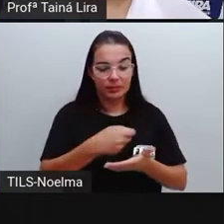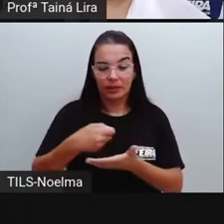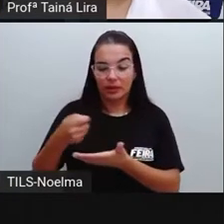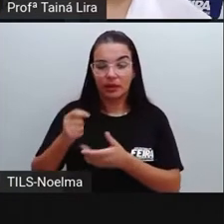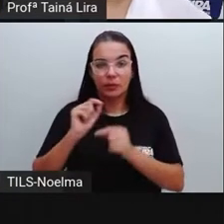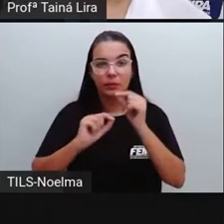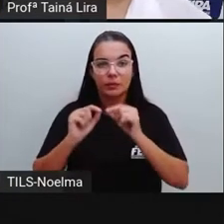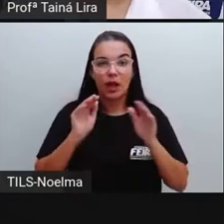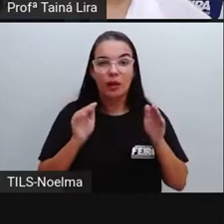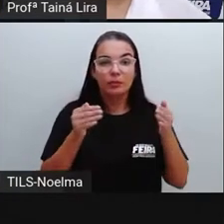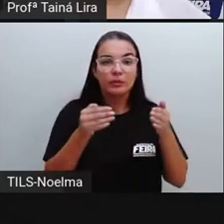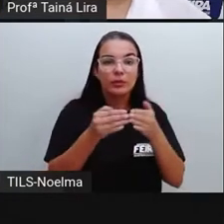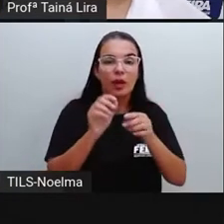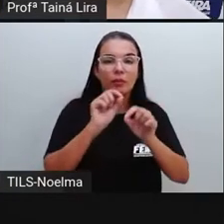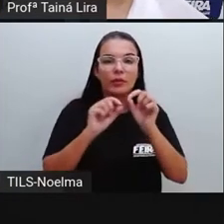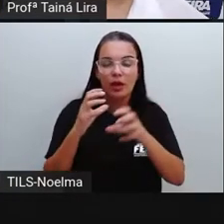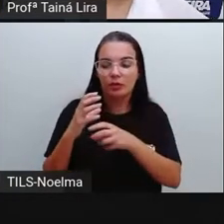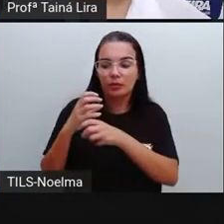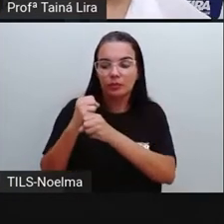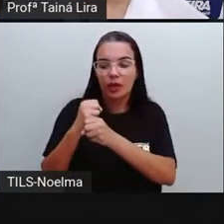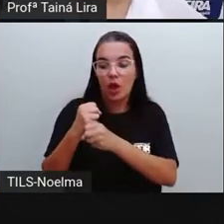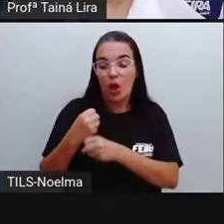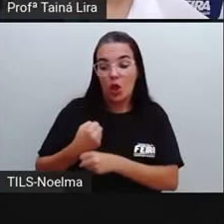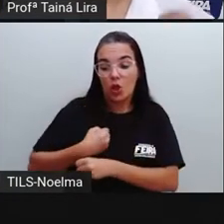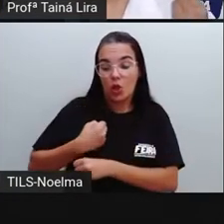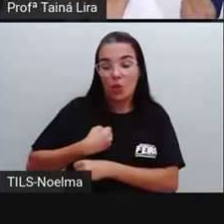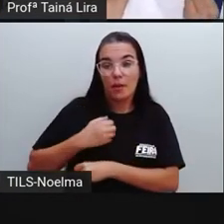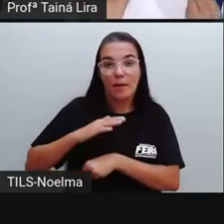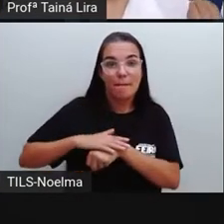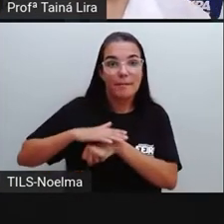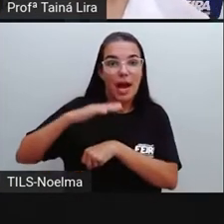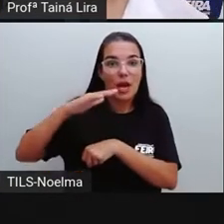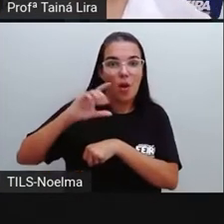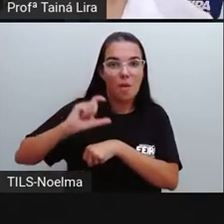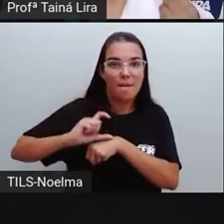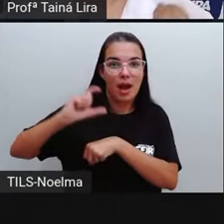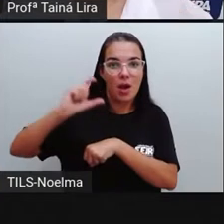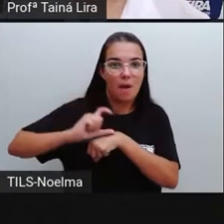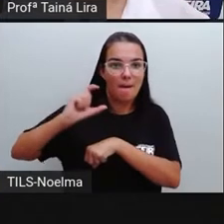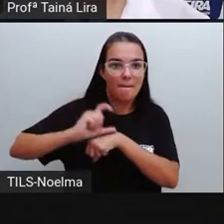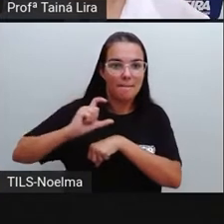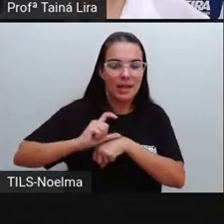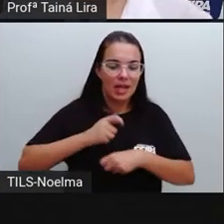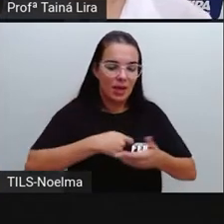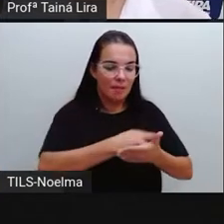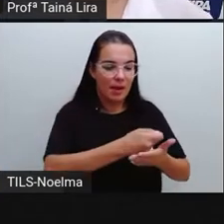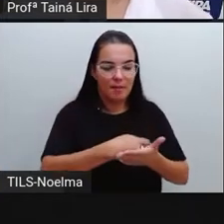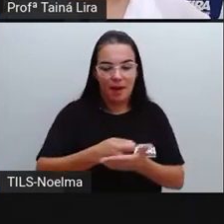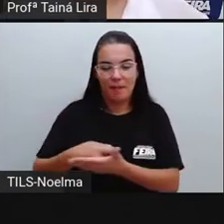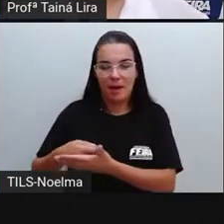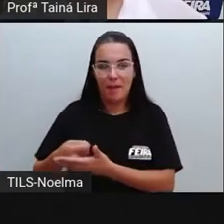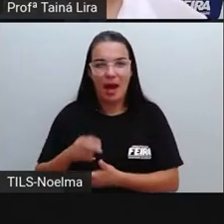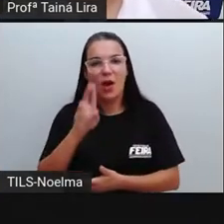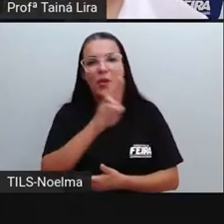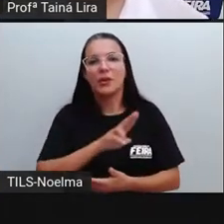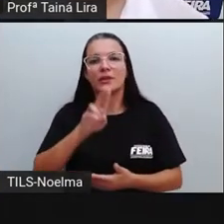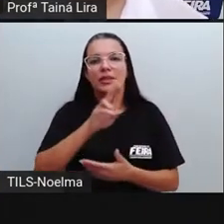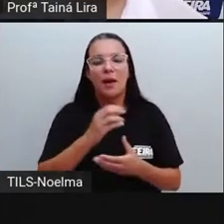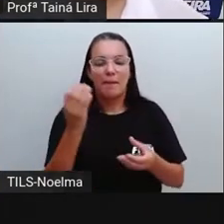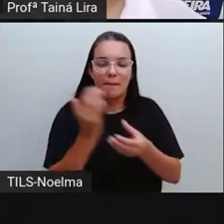é formar pares de cartas de maior número. Então, é um jogo de cartas. Então, a gente vai utilizar ali,